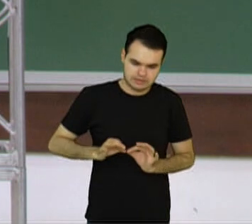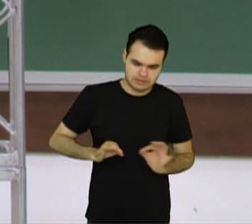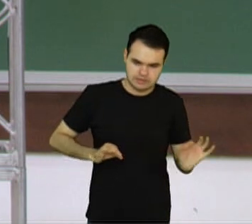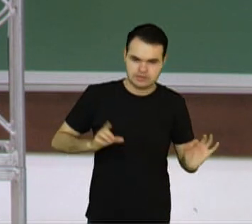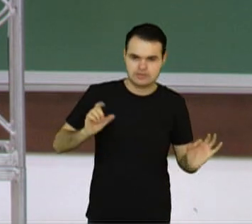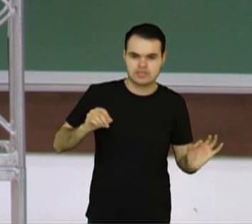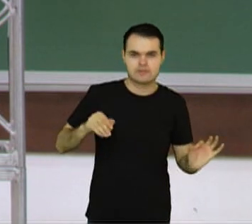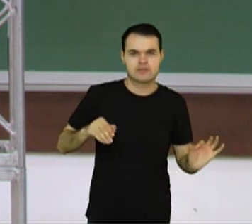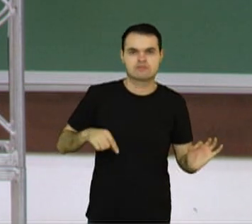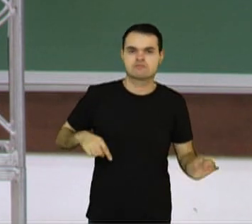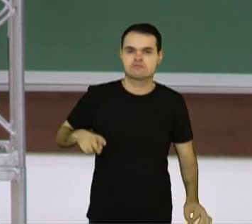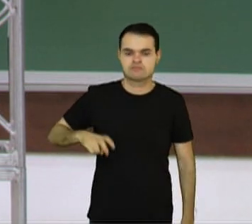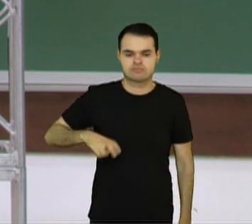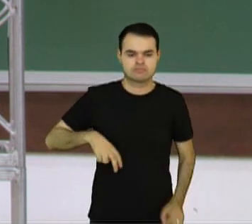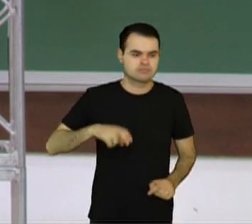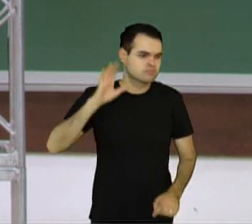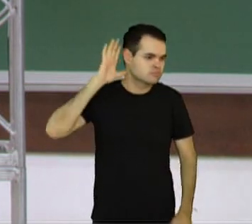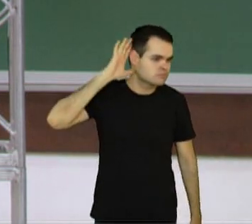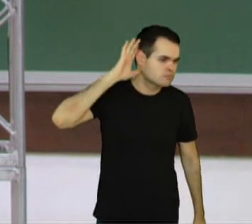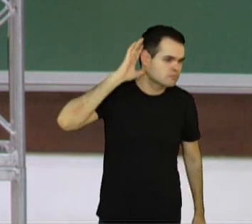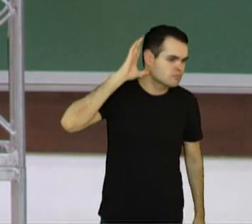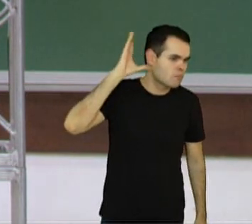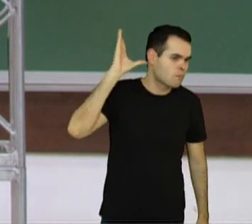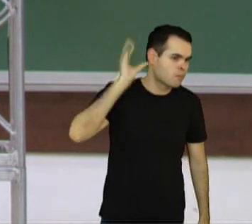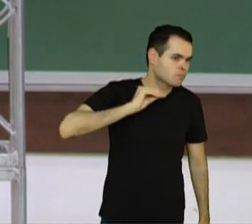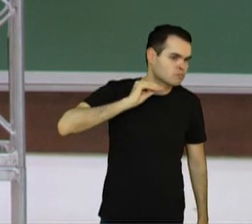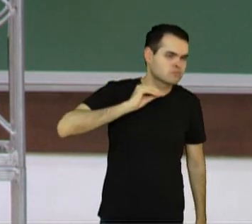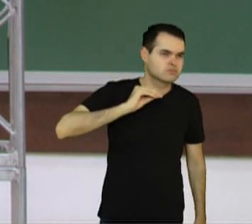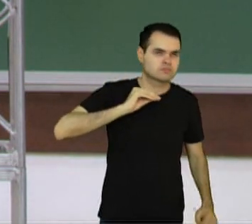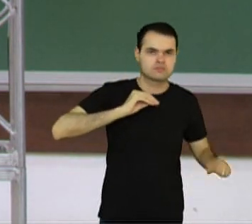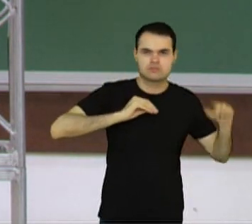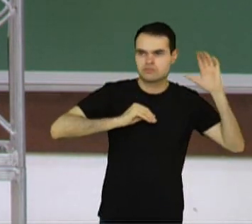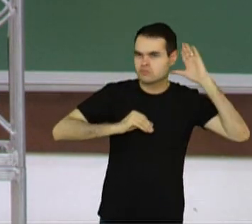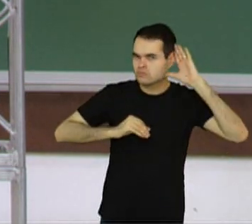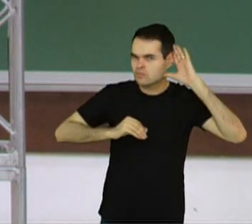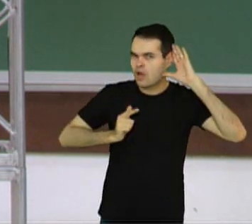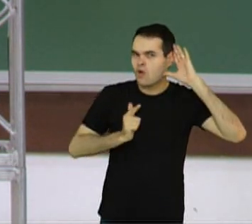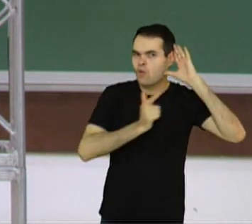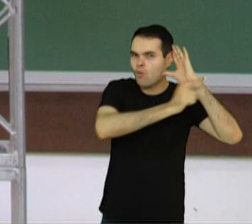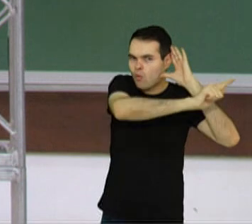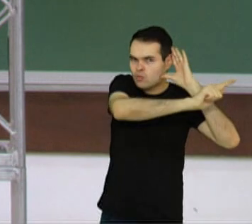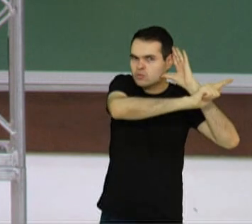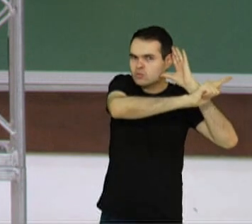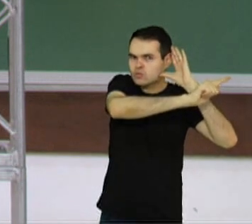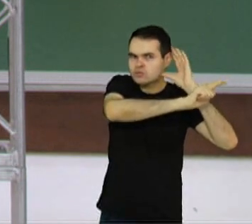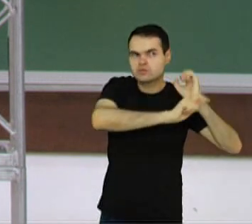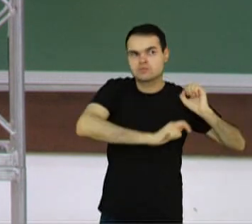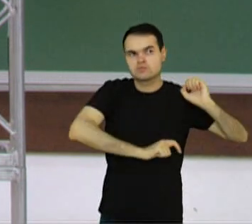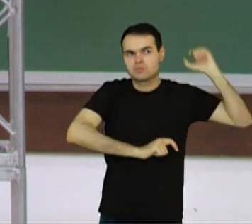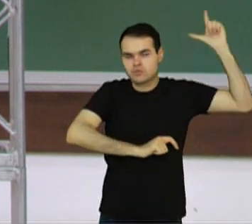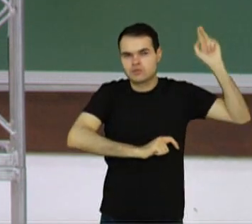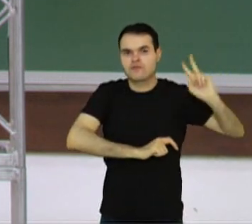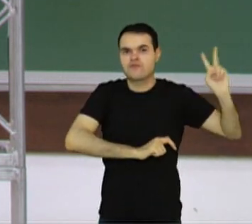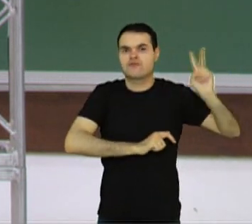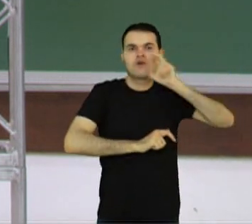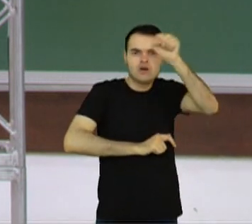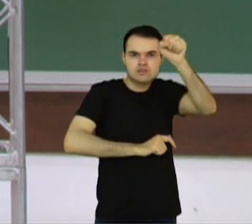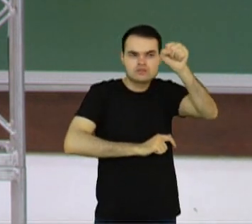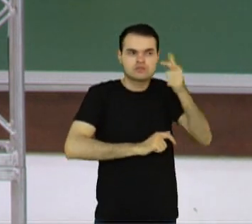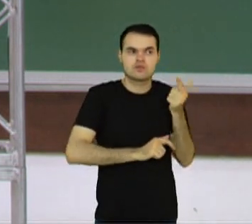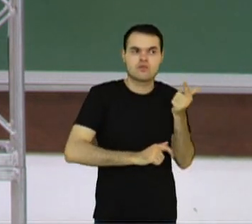todo aquele show que você estava ouvindo você já não escuta mais. E daí você começa a escutar um outro show que está sendo realizado numa outra plataforma